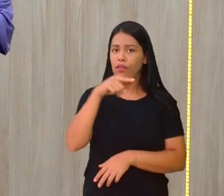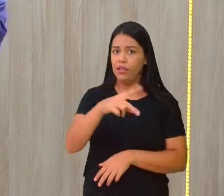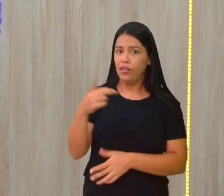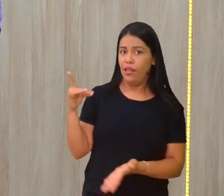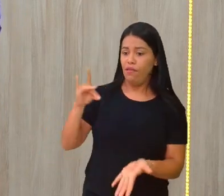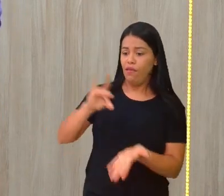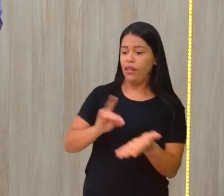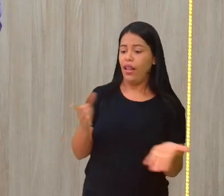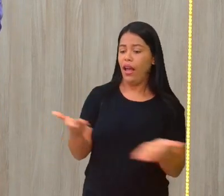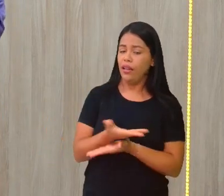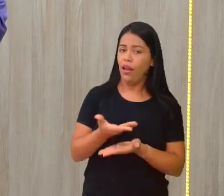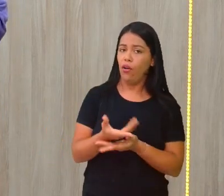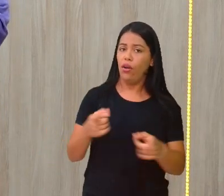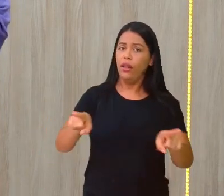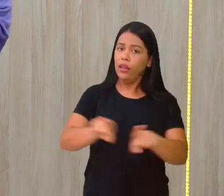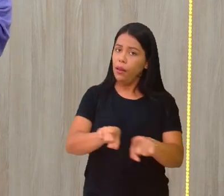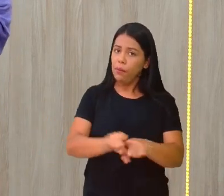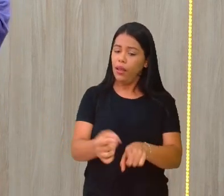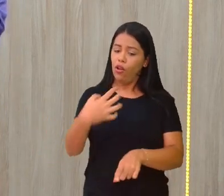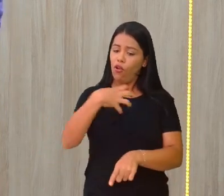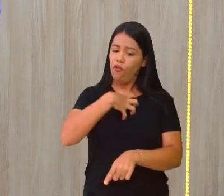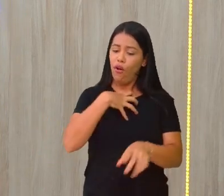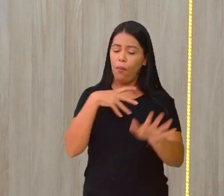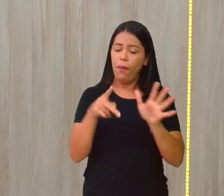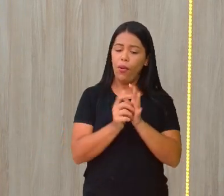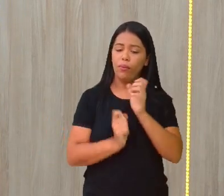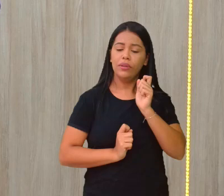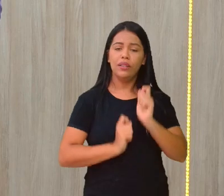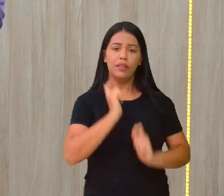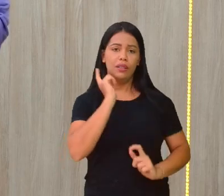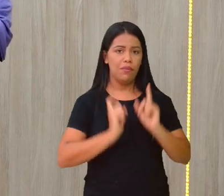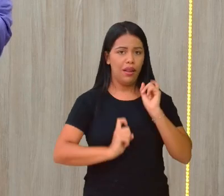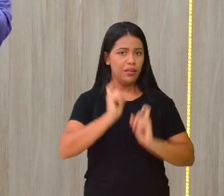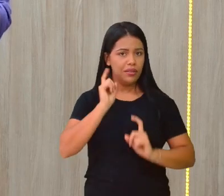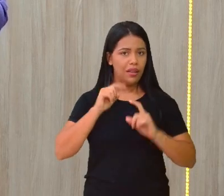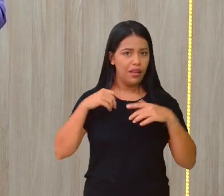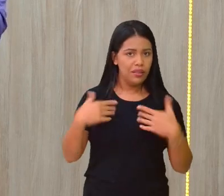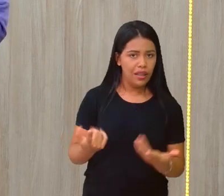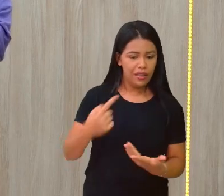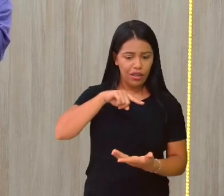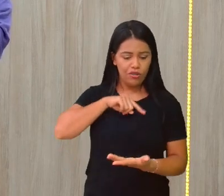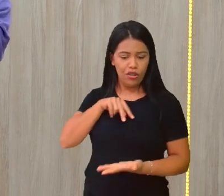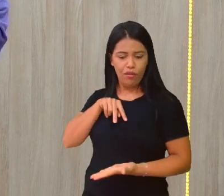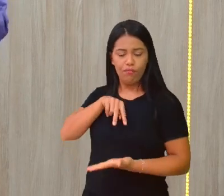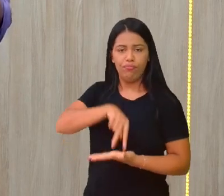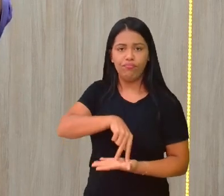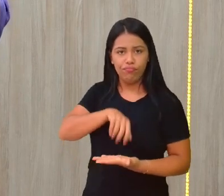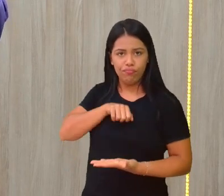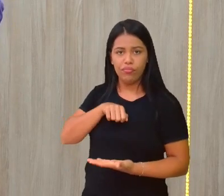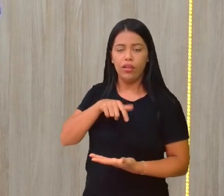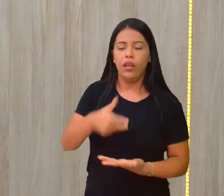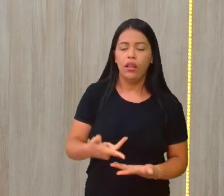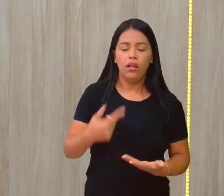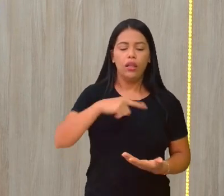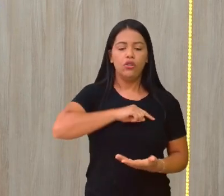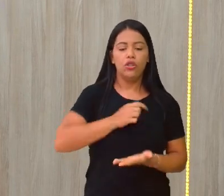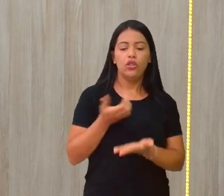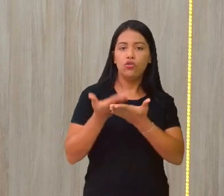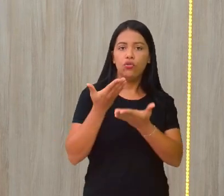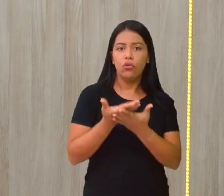nossa forma de falar, na nossa forma de nos colocar, de estudar, né? Então, por isso eu